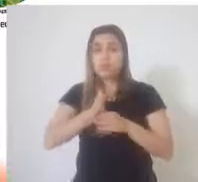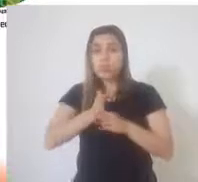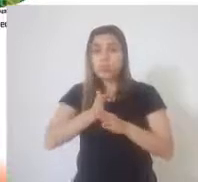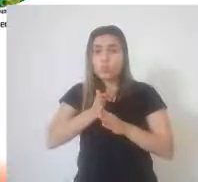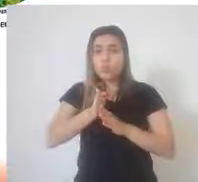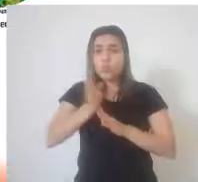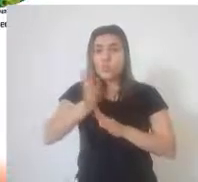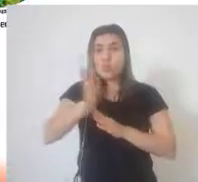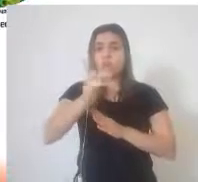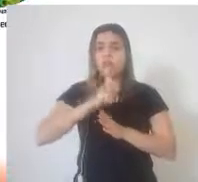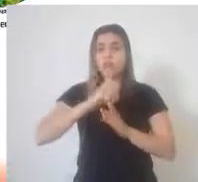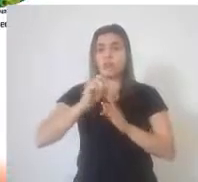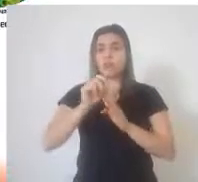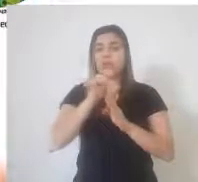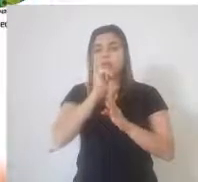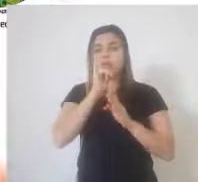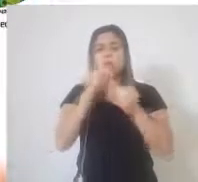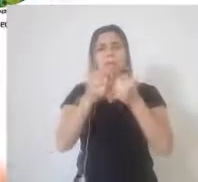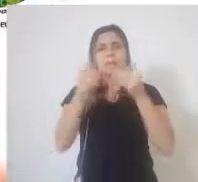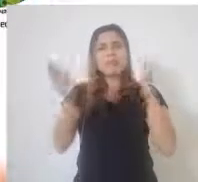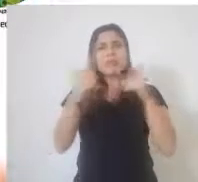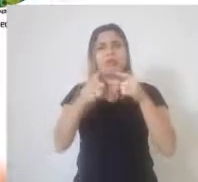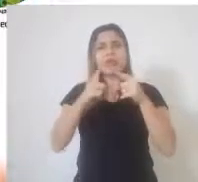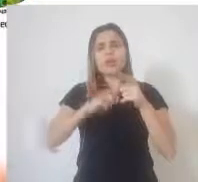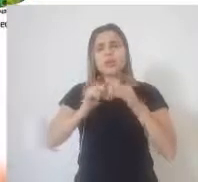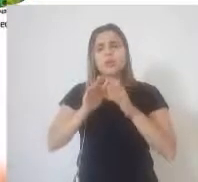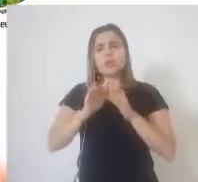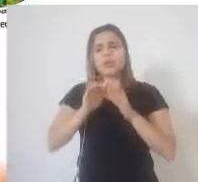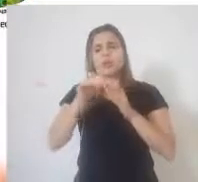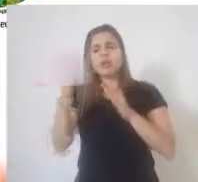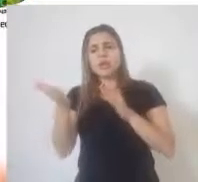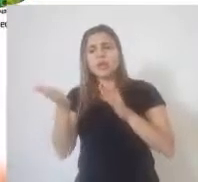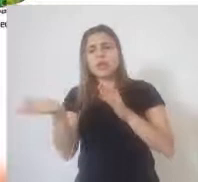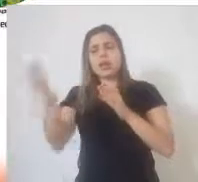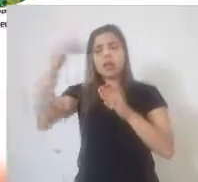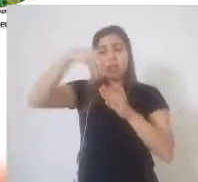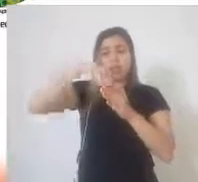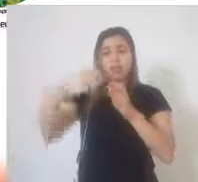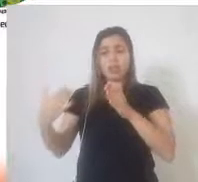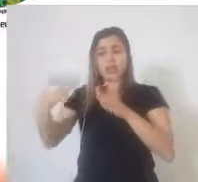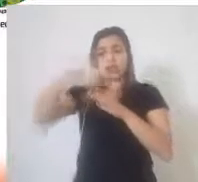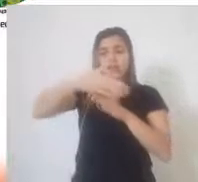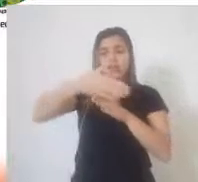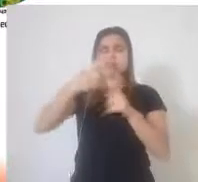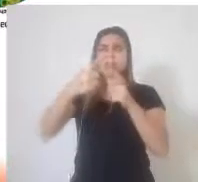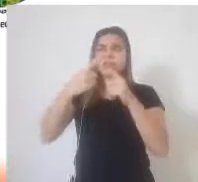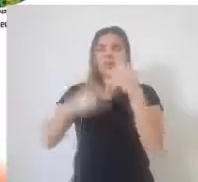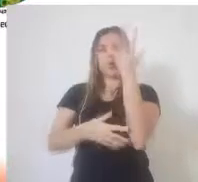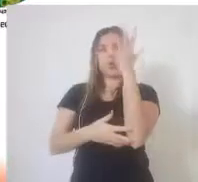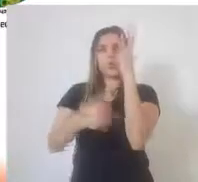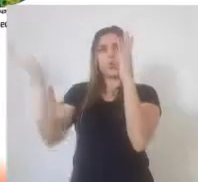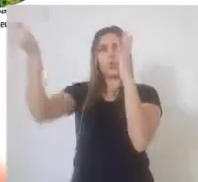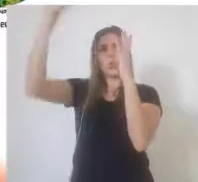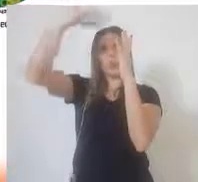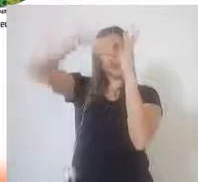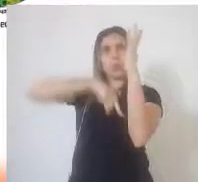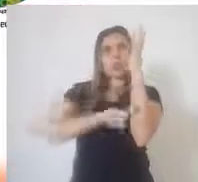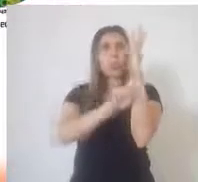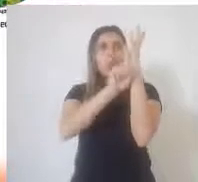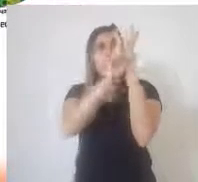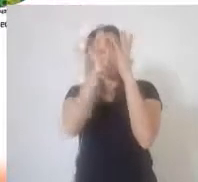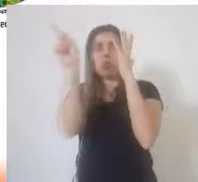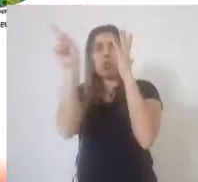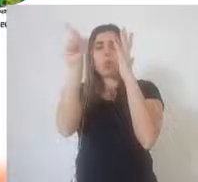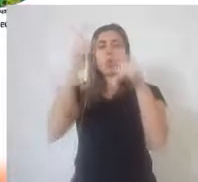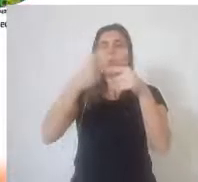ele é aberto. Ele é aberto porque ele tem saída e entrada da fonte luminosa e ele só vai em uma direção porque ele não retorna para a